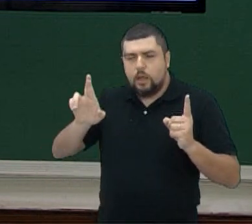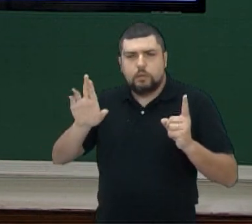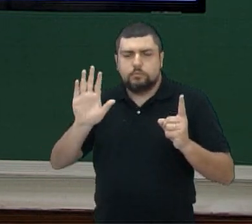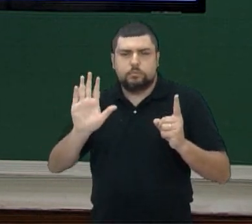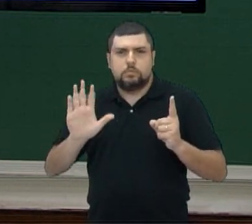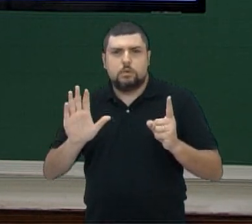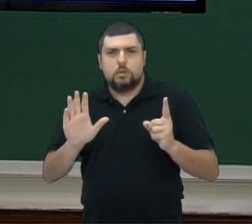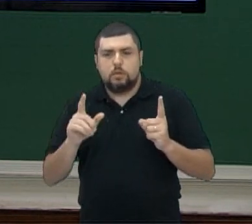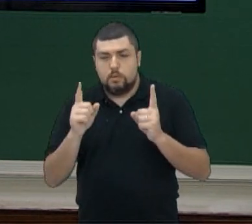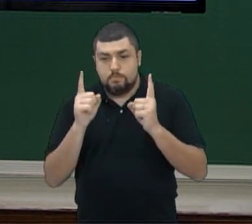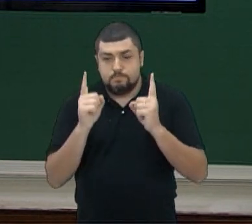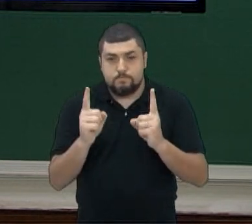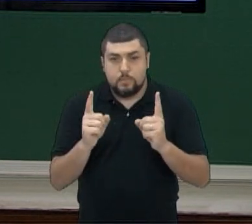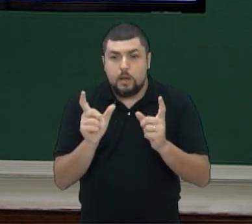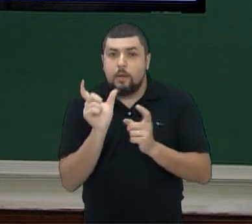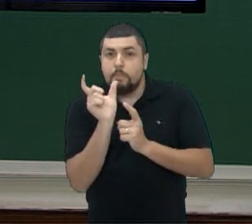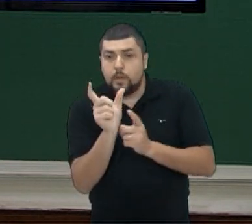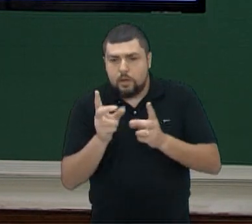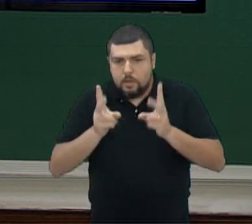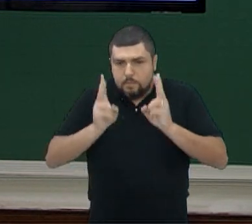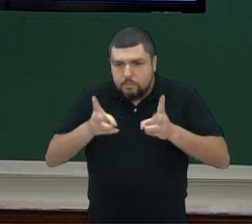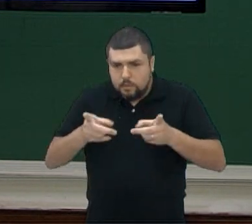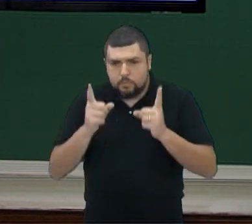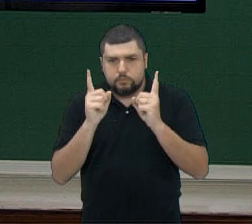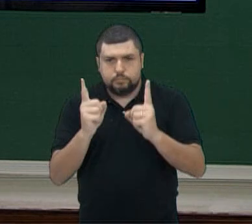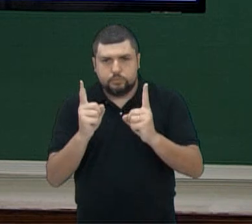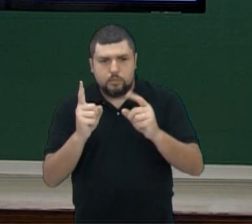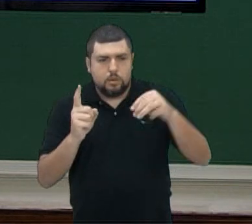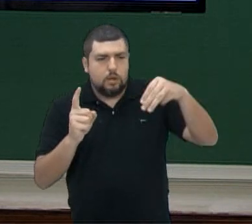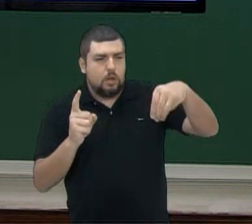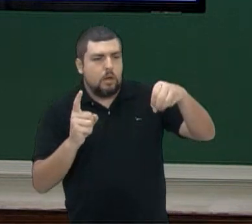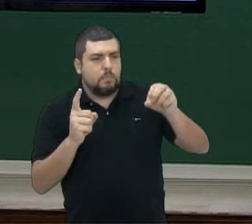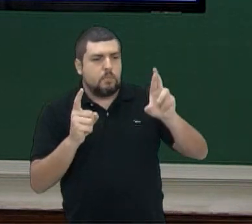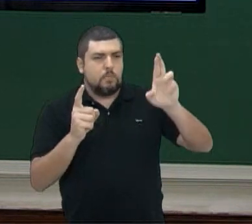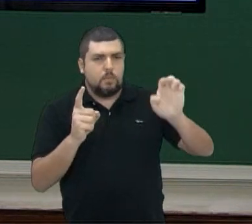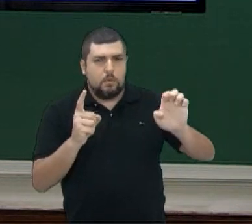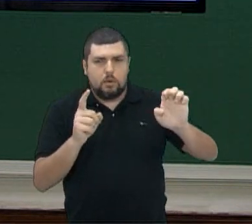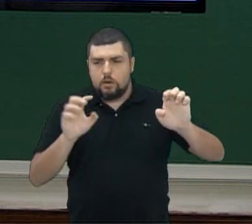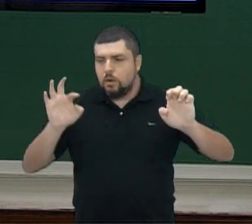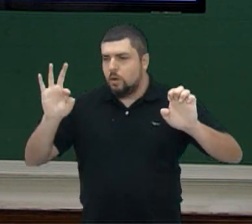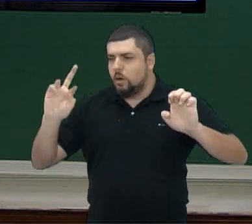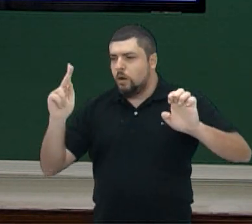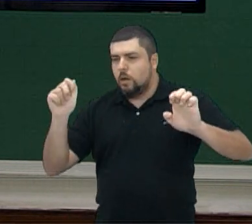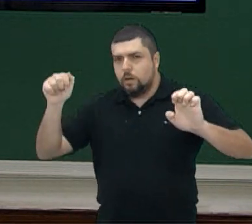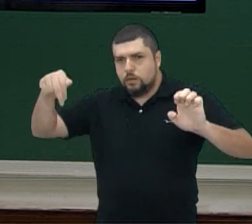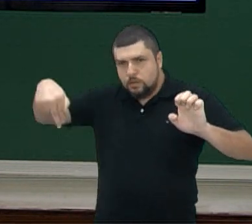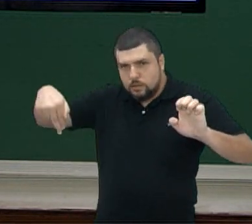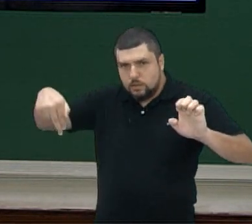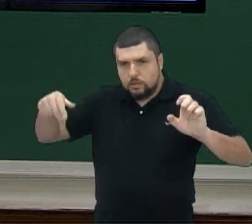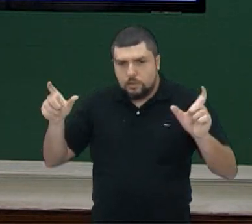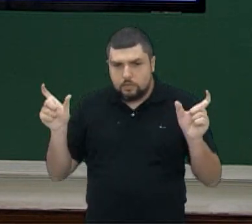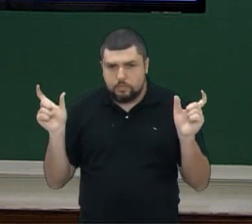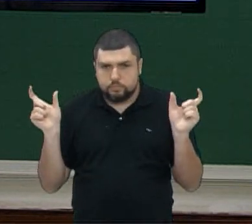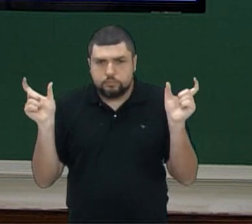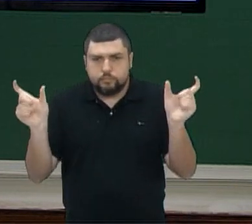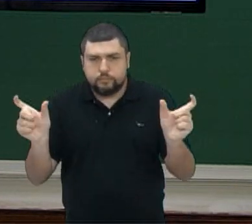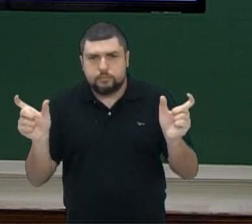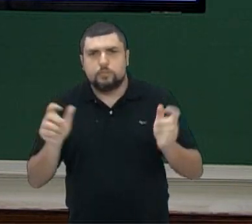more e depois você coloca o than, ou seja, mais inteligente que.